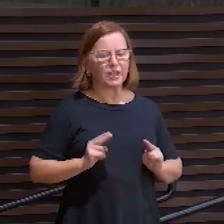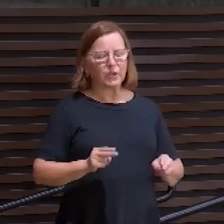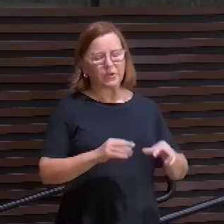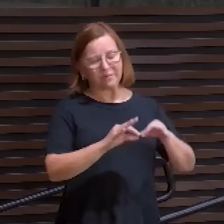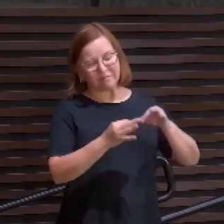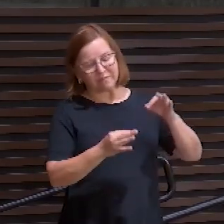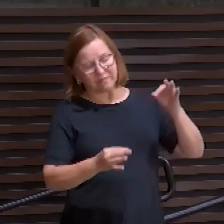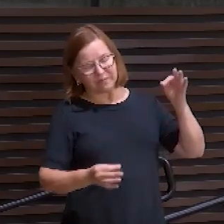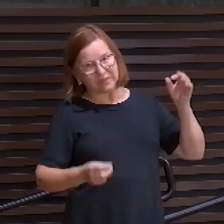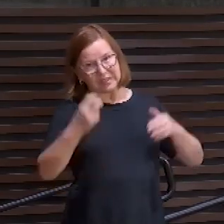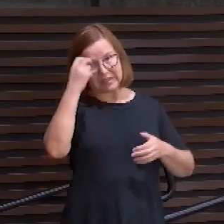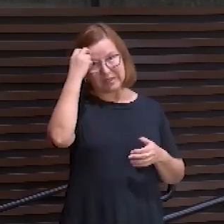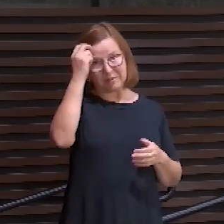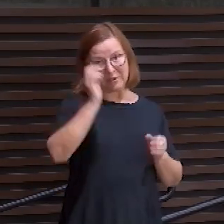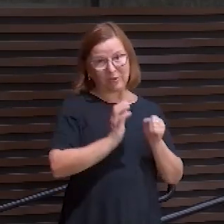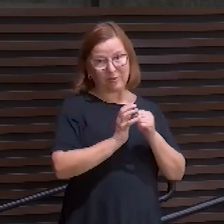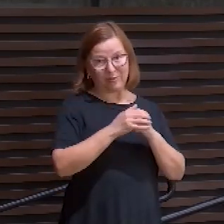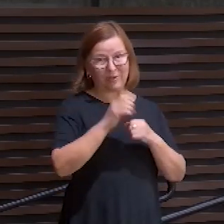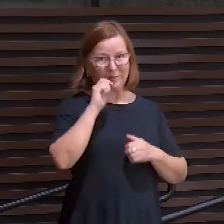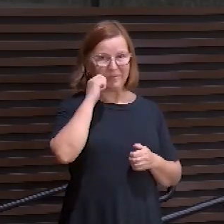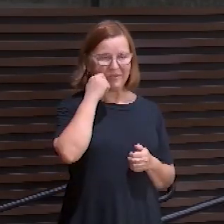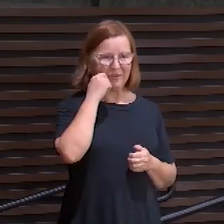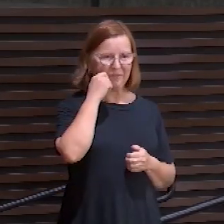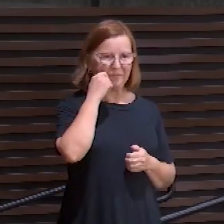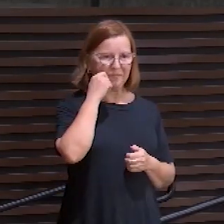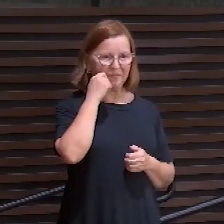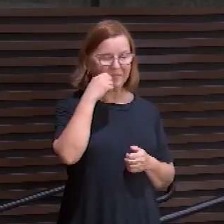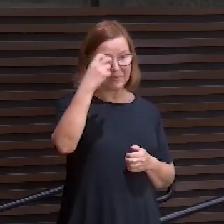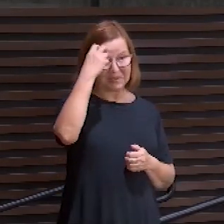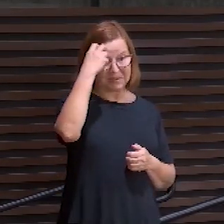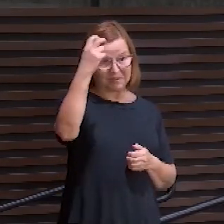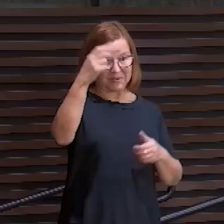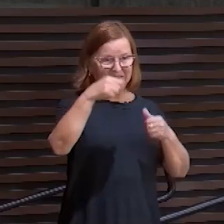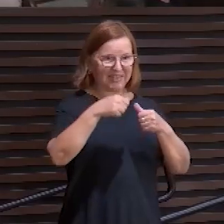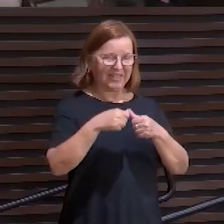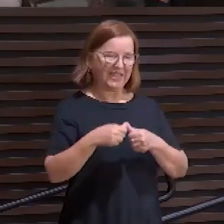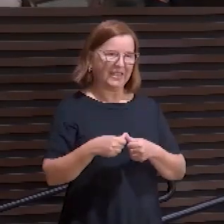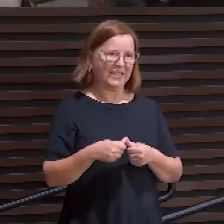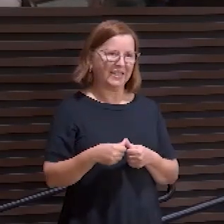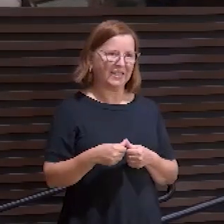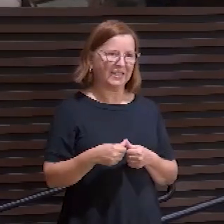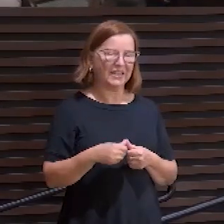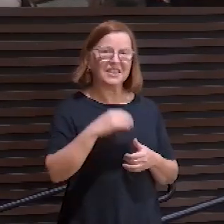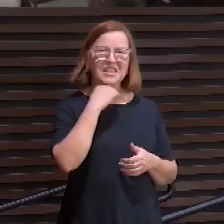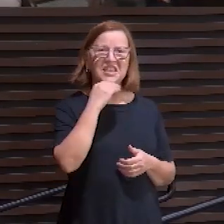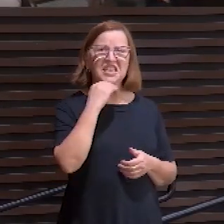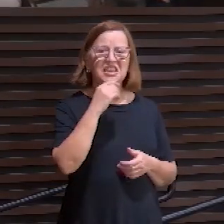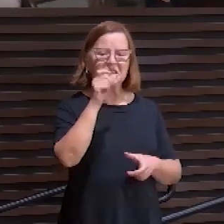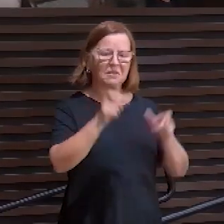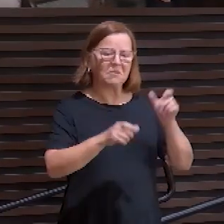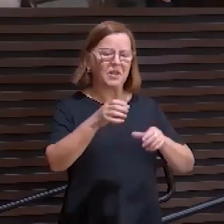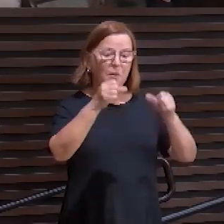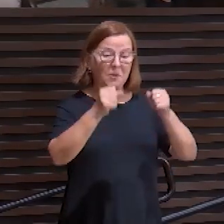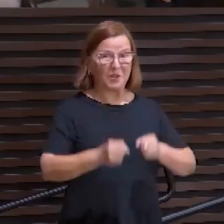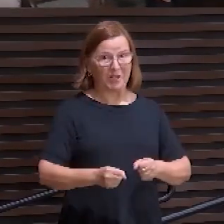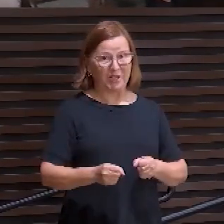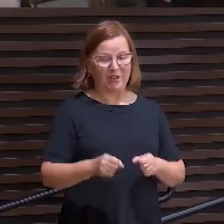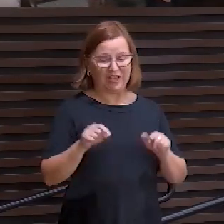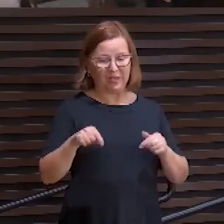sabedoria oculta em mistério. Sabedoria essa que nenhum dos poderosos deste mundo